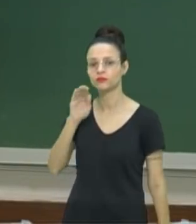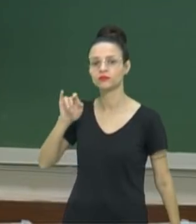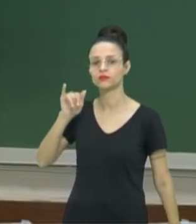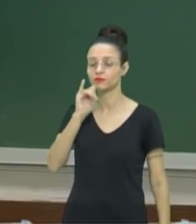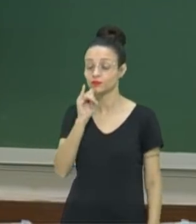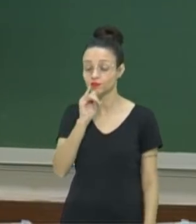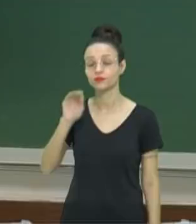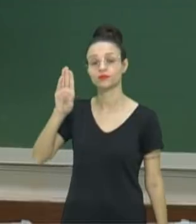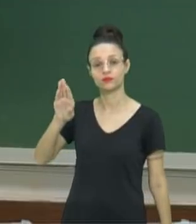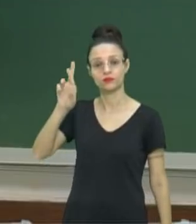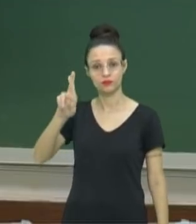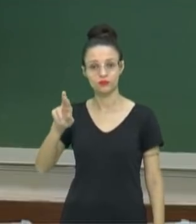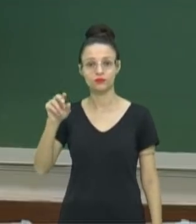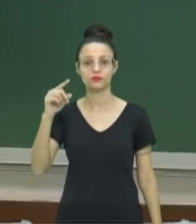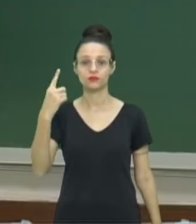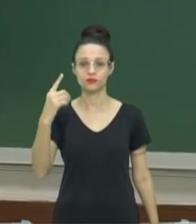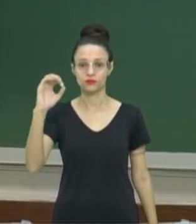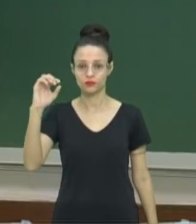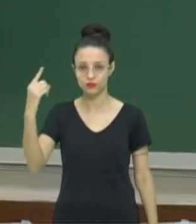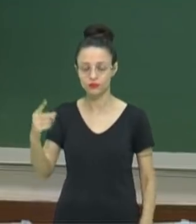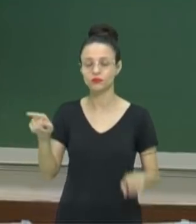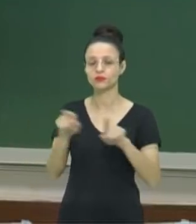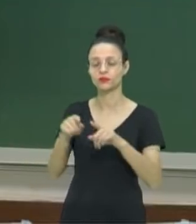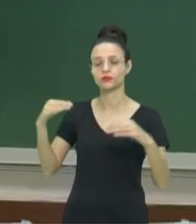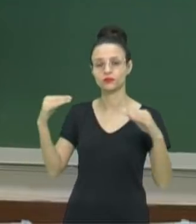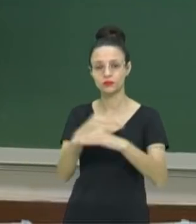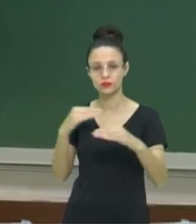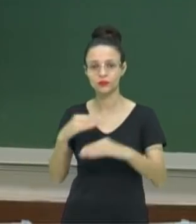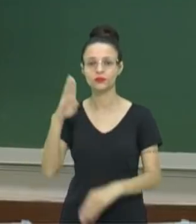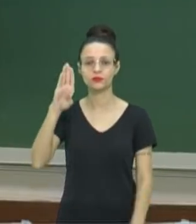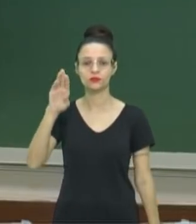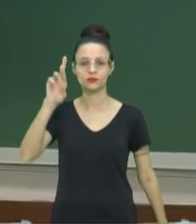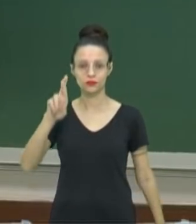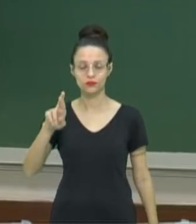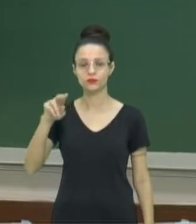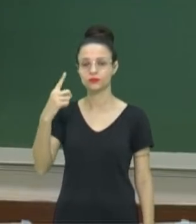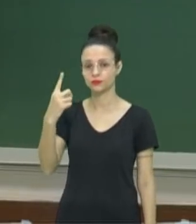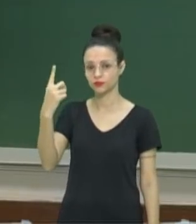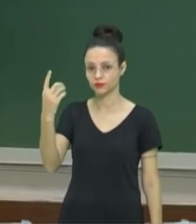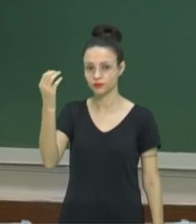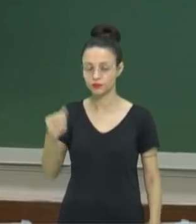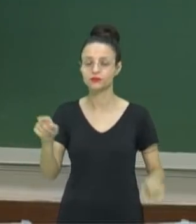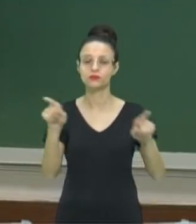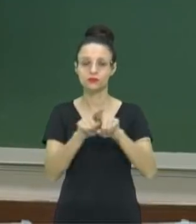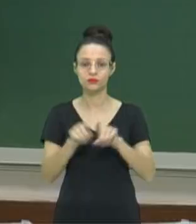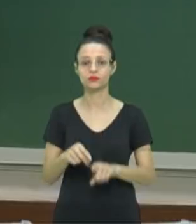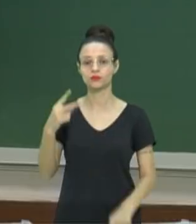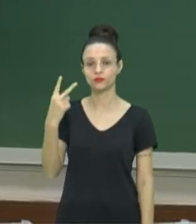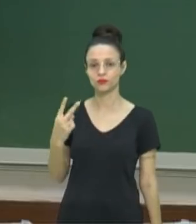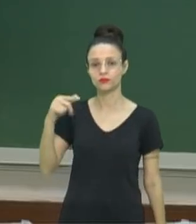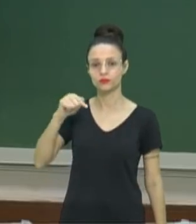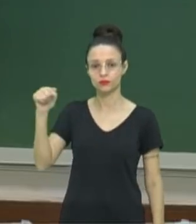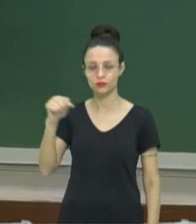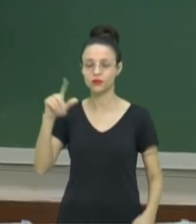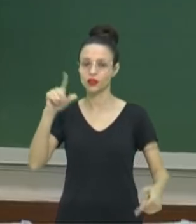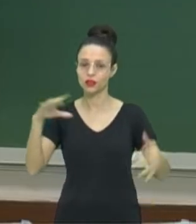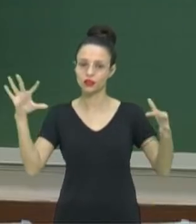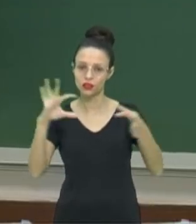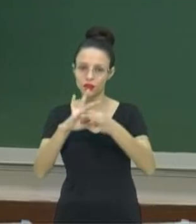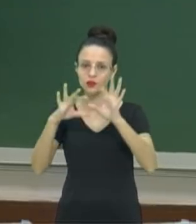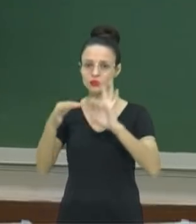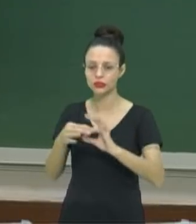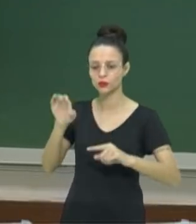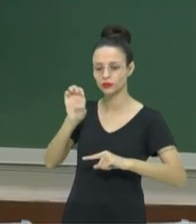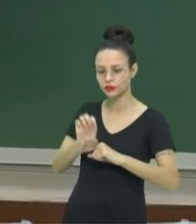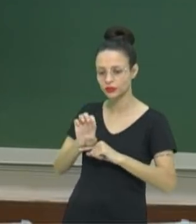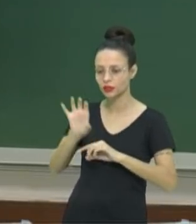a BR-116, a BR-277, que são importantes vias de ligação entre os